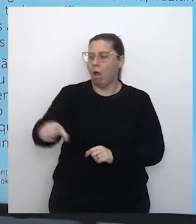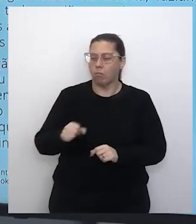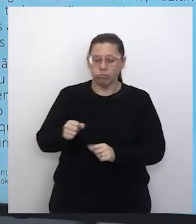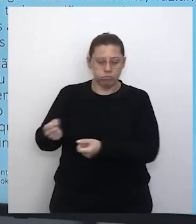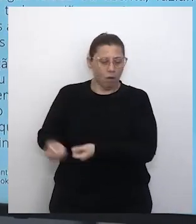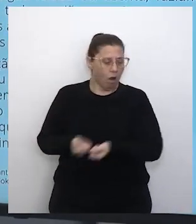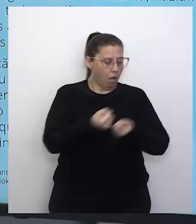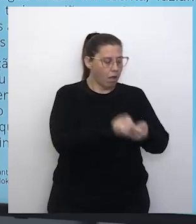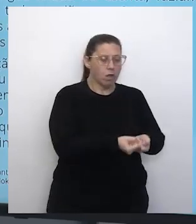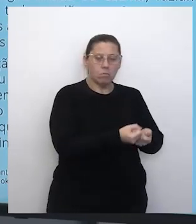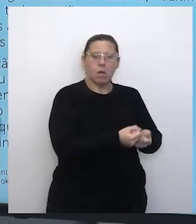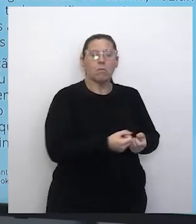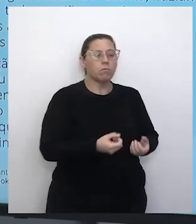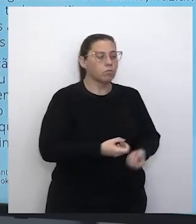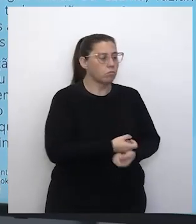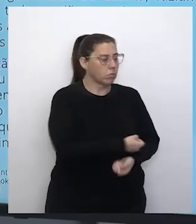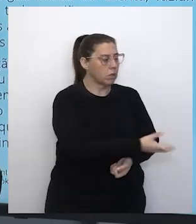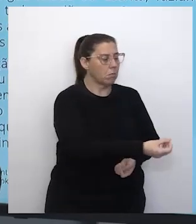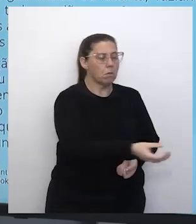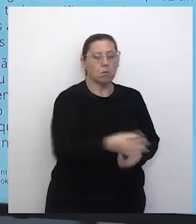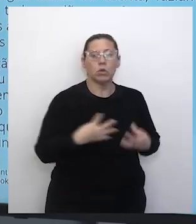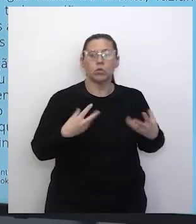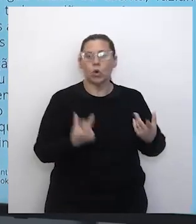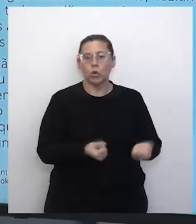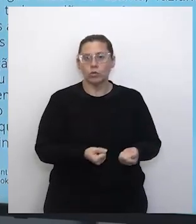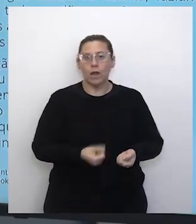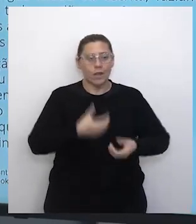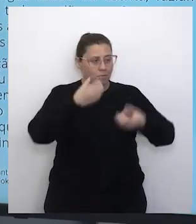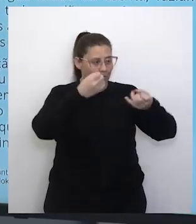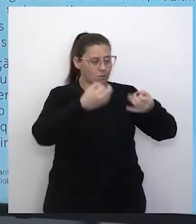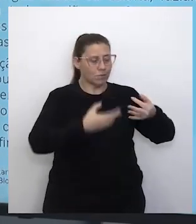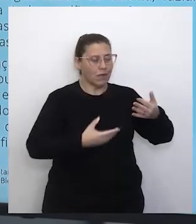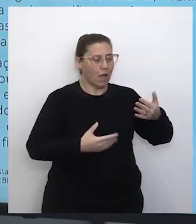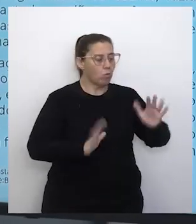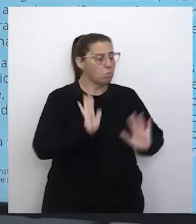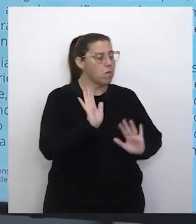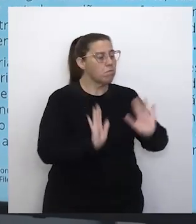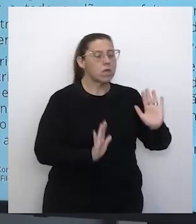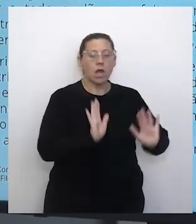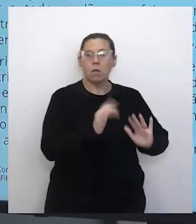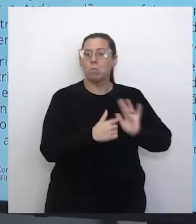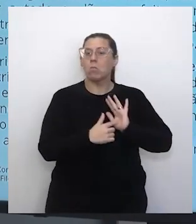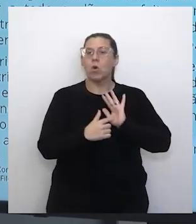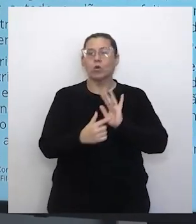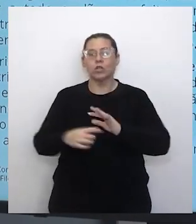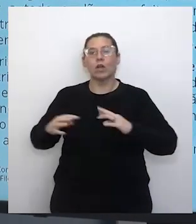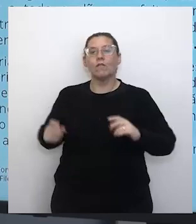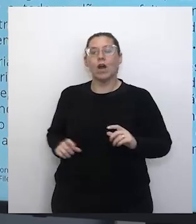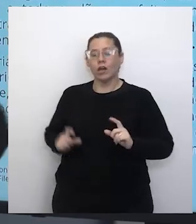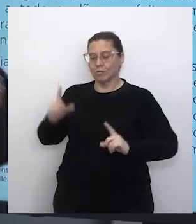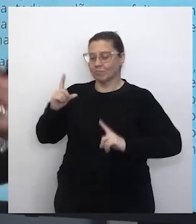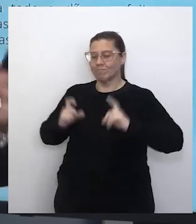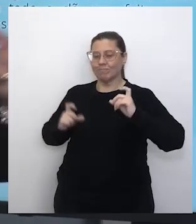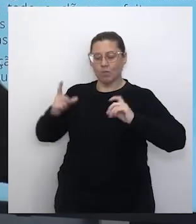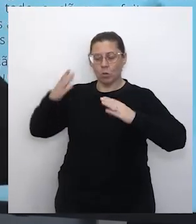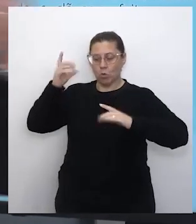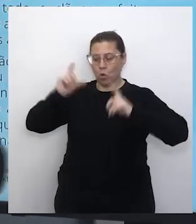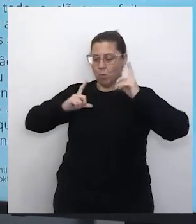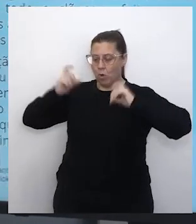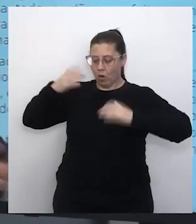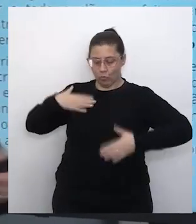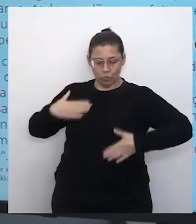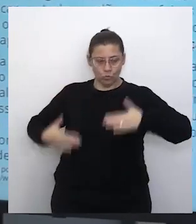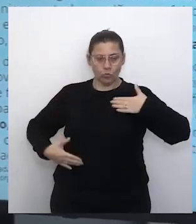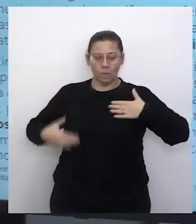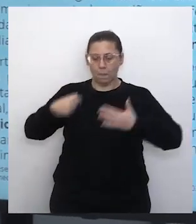inteira, Como que ele tinha feito aquilo? Então, através da mímica corporal, ele mostrava, inclusive, ali, momentos da sua luta